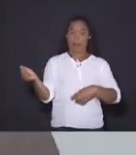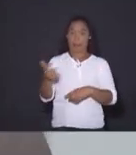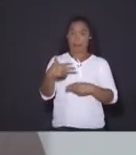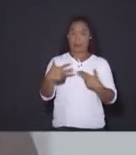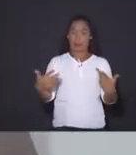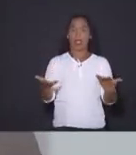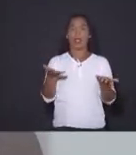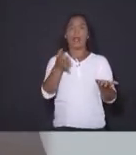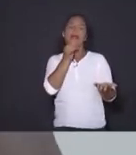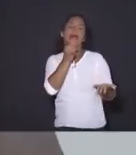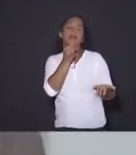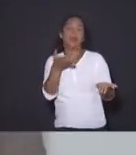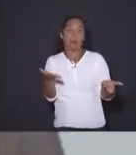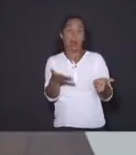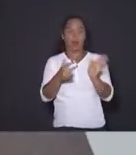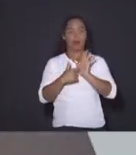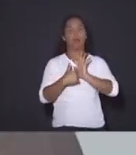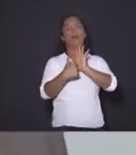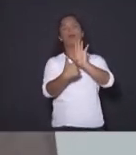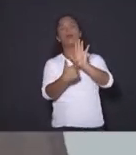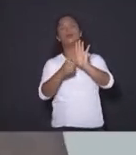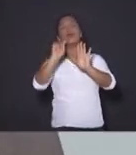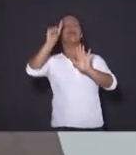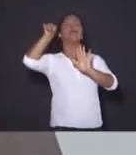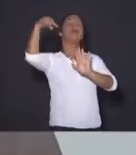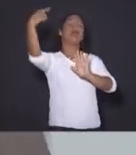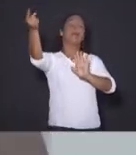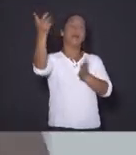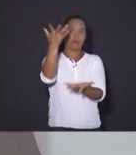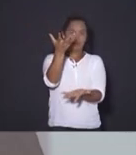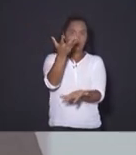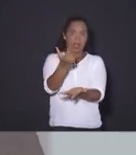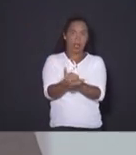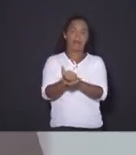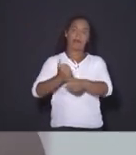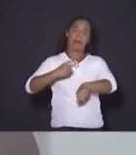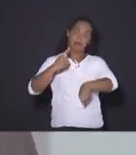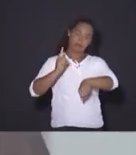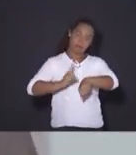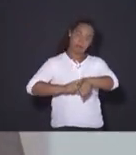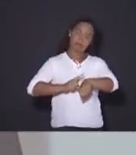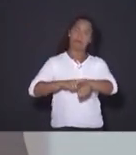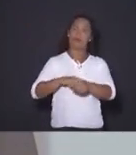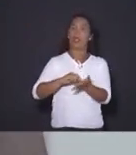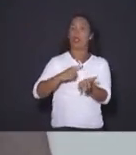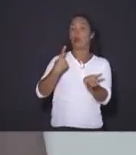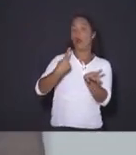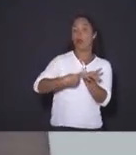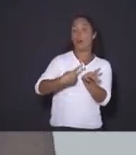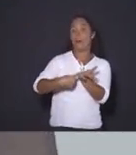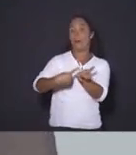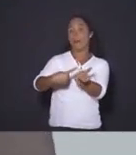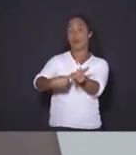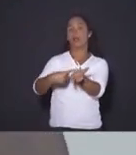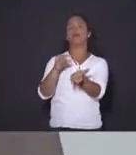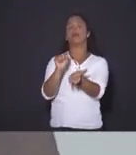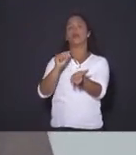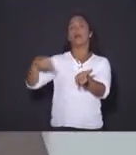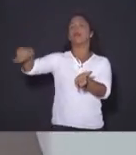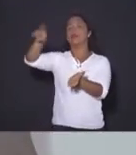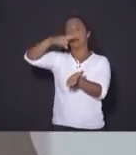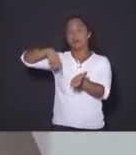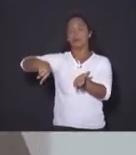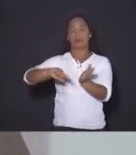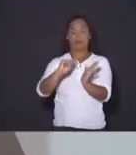e só que na hora de definir a transmissão a gente definiu que o licenciamento desta transmissão é um